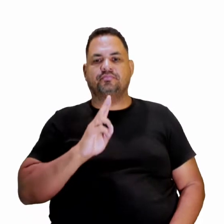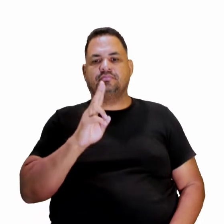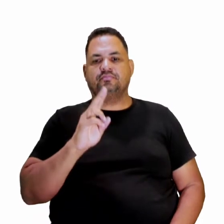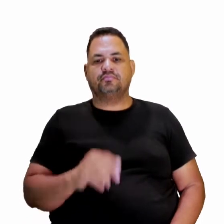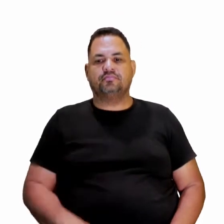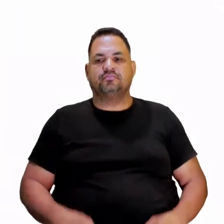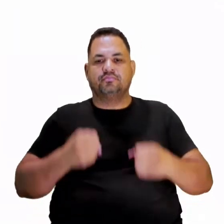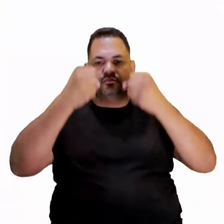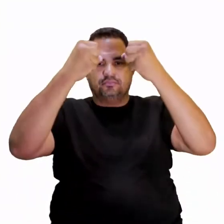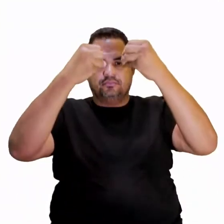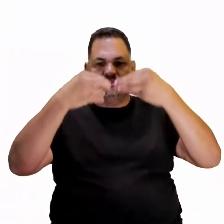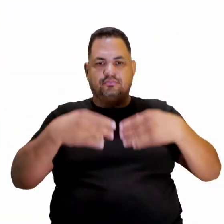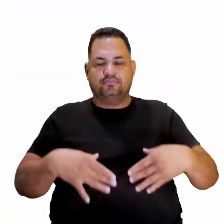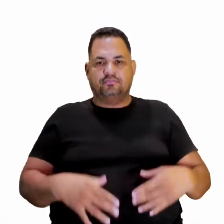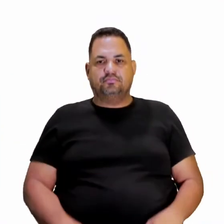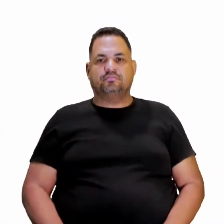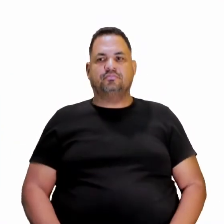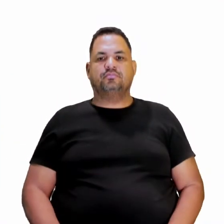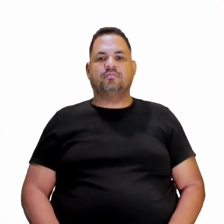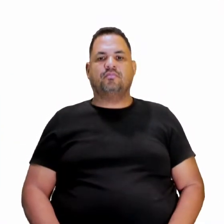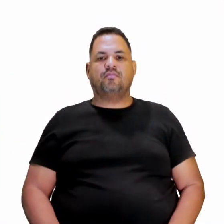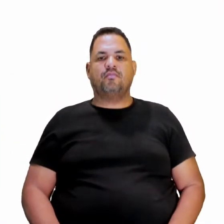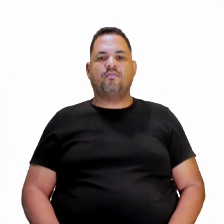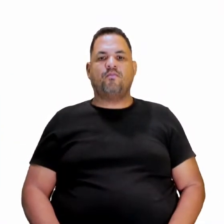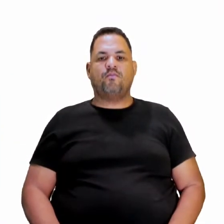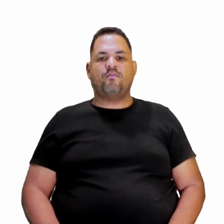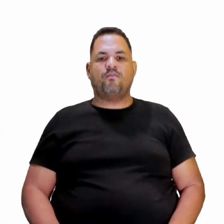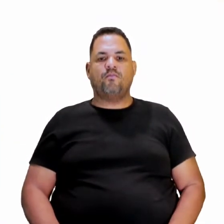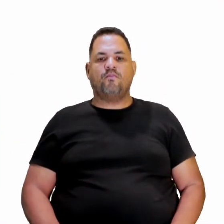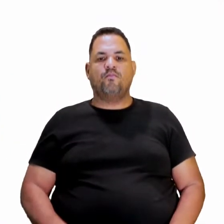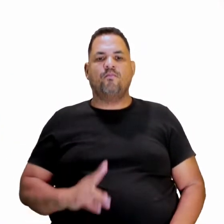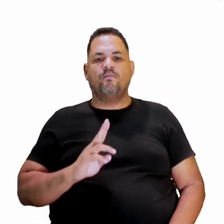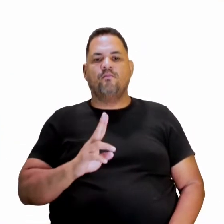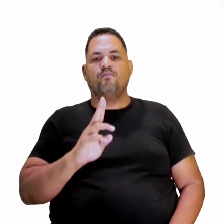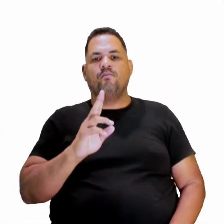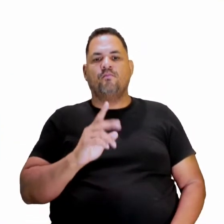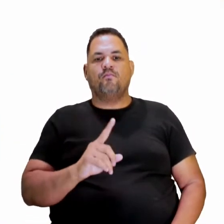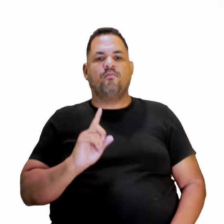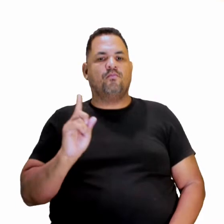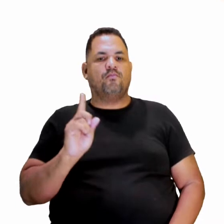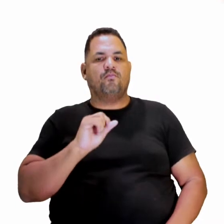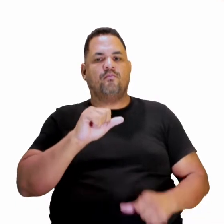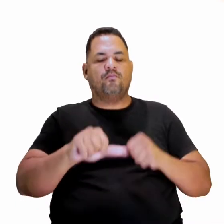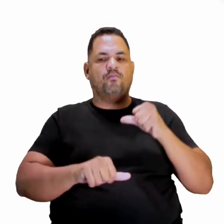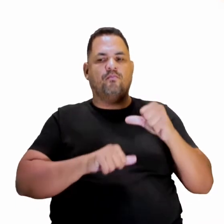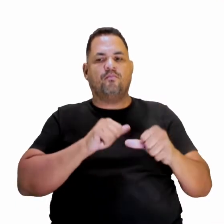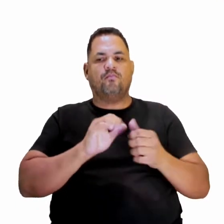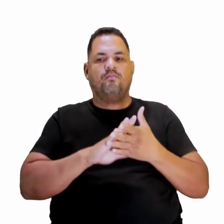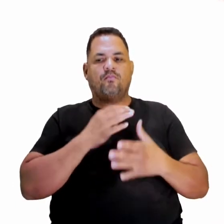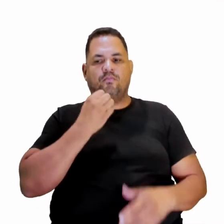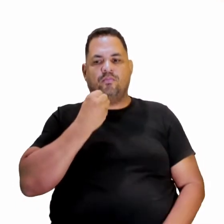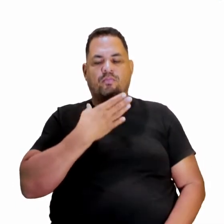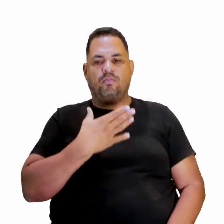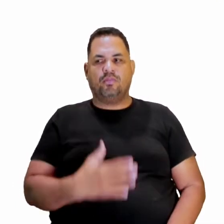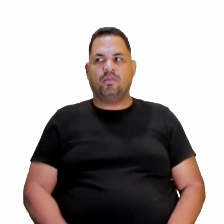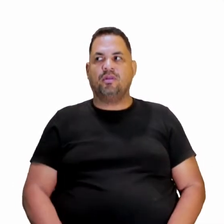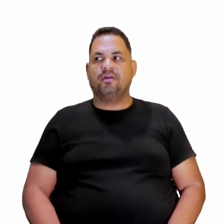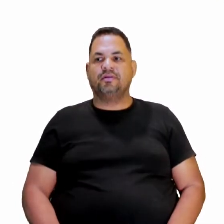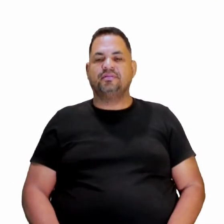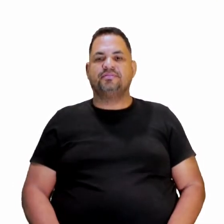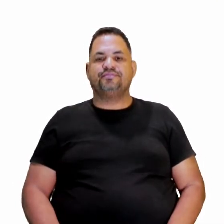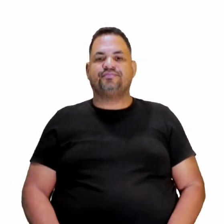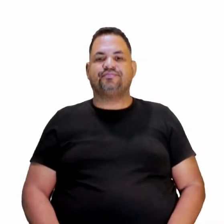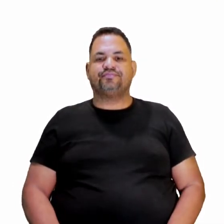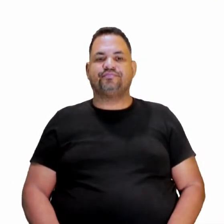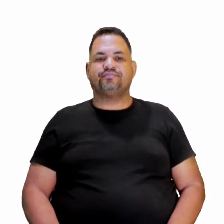situação que eu expliquei neste slide aqui, tá? Continua na mesma situação, você não muda. Muito bem? E é isso